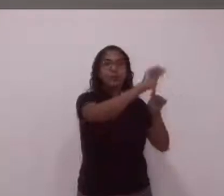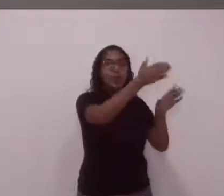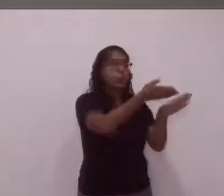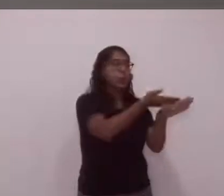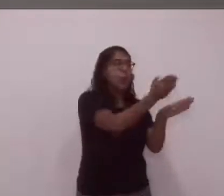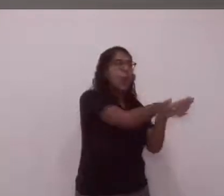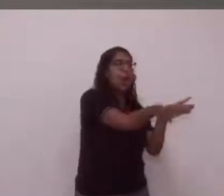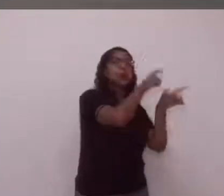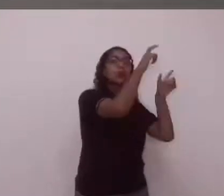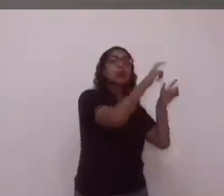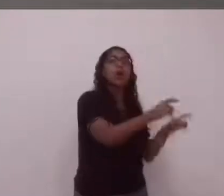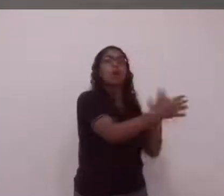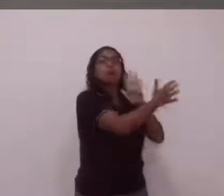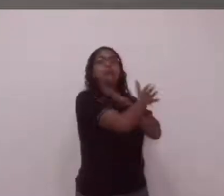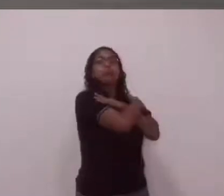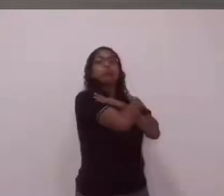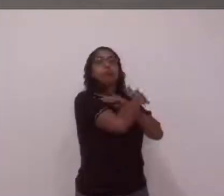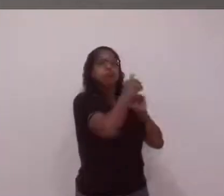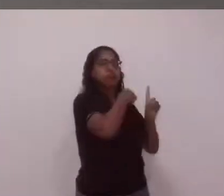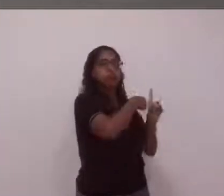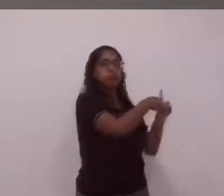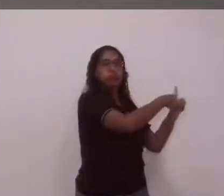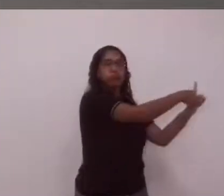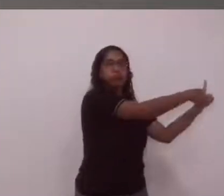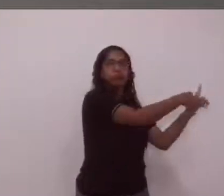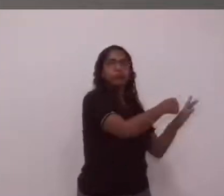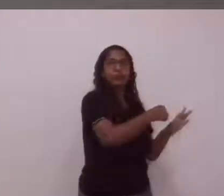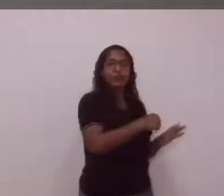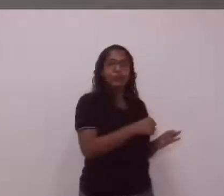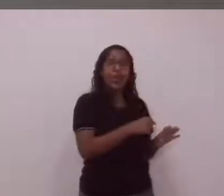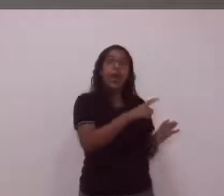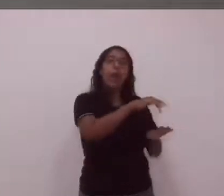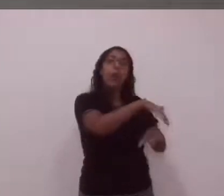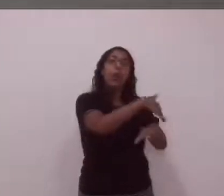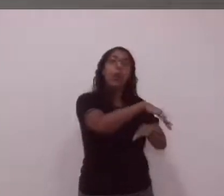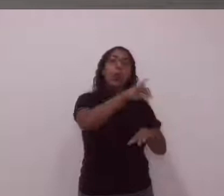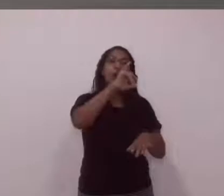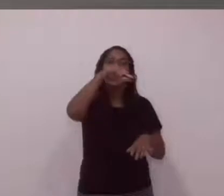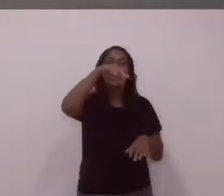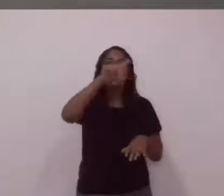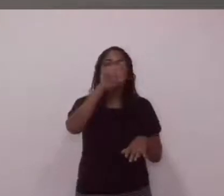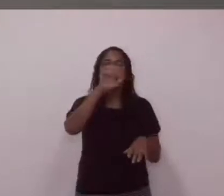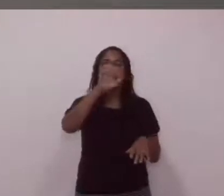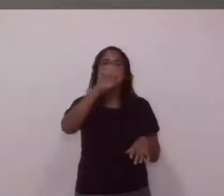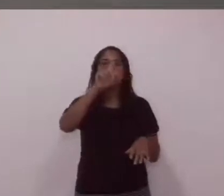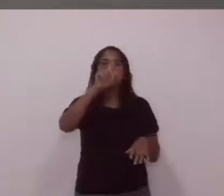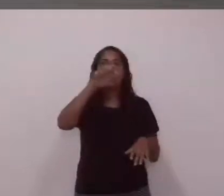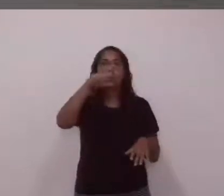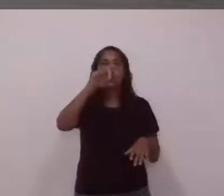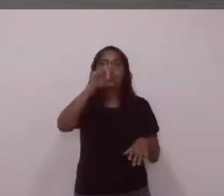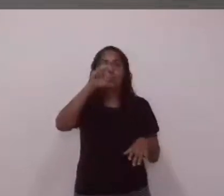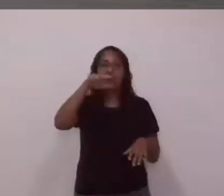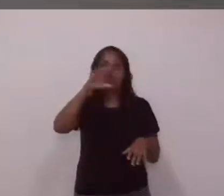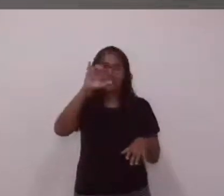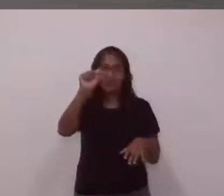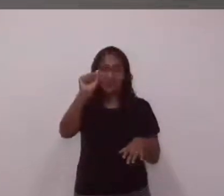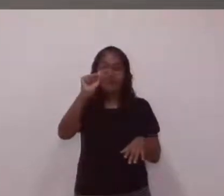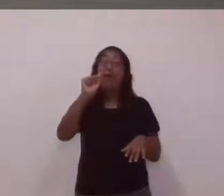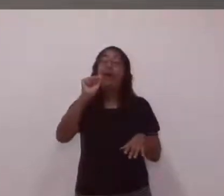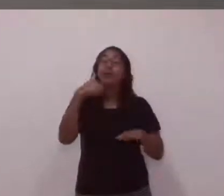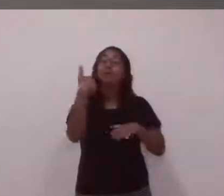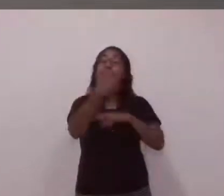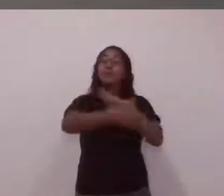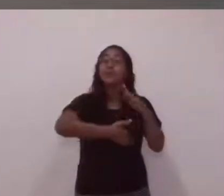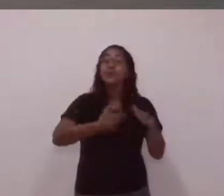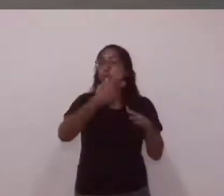que seria para o prédio da independência localizado na independência iria beneficiar toda a população porque a partir da hora que